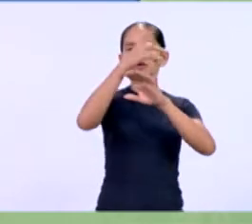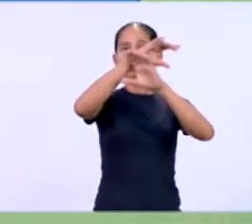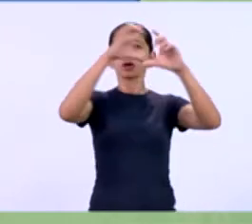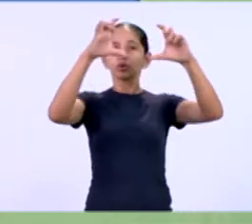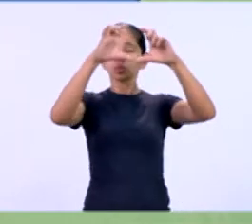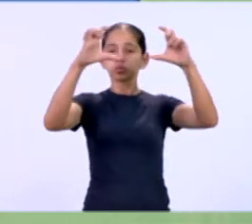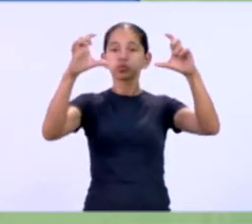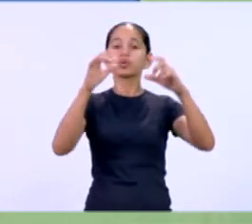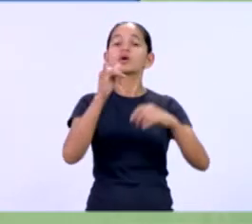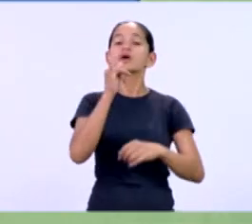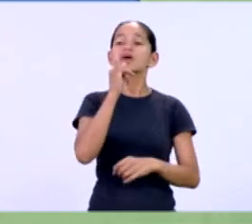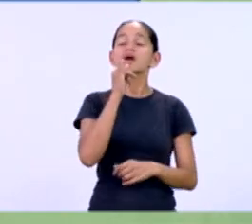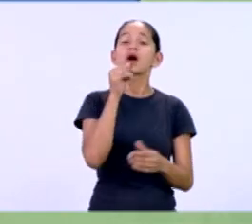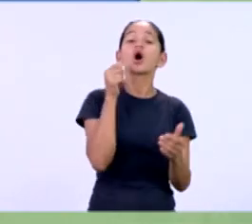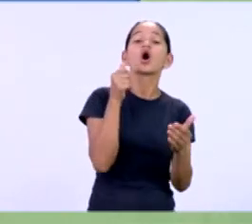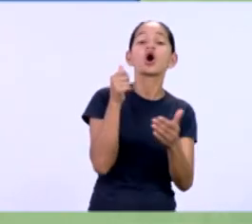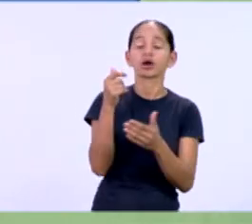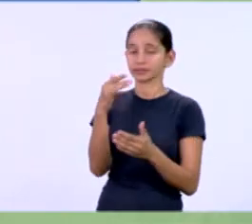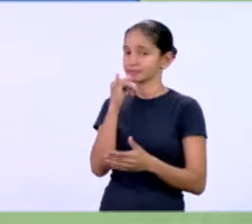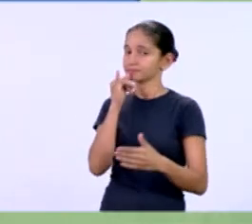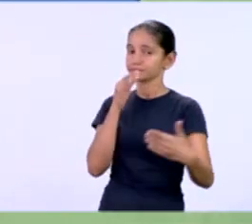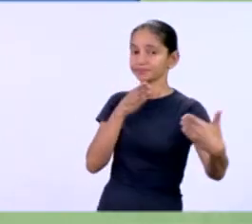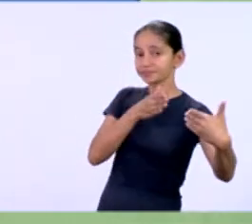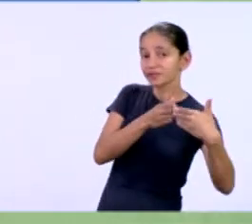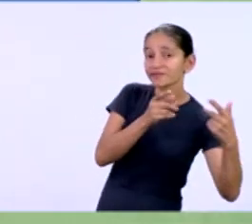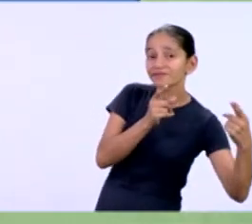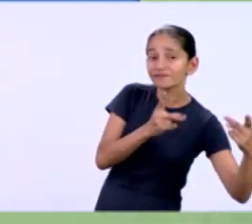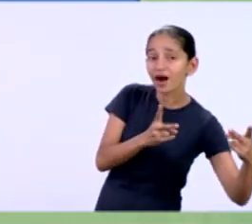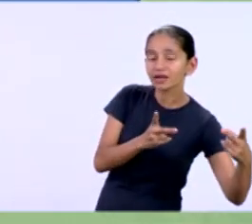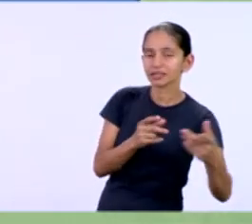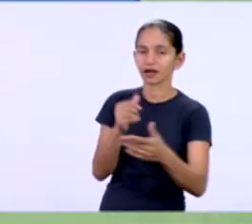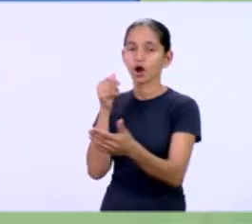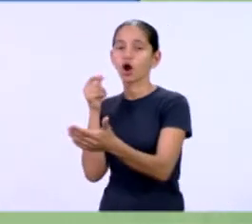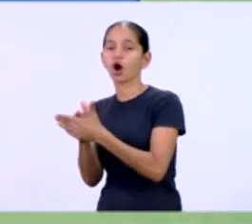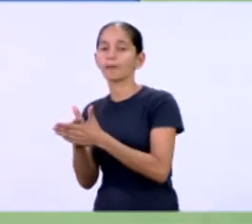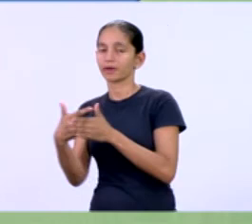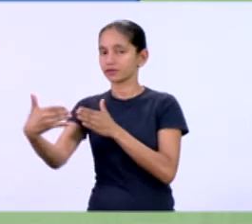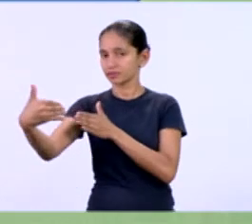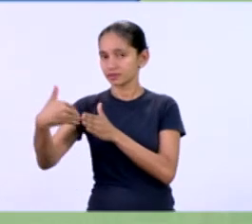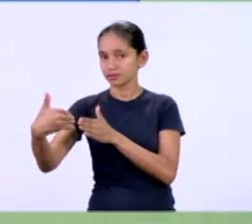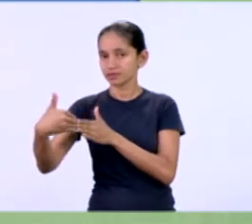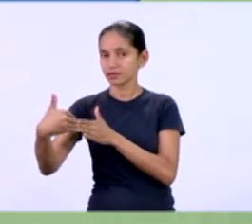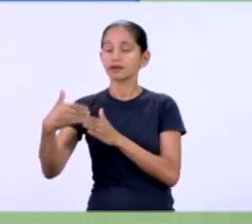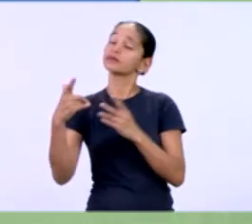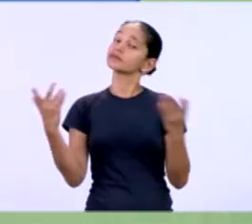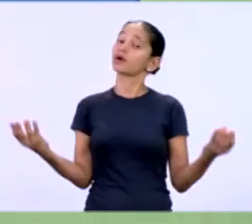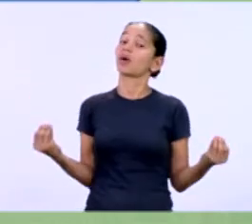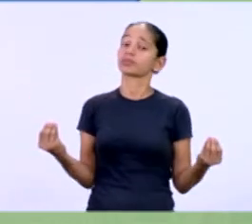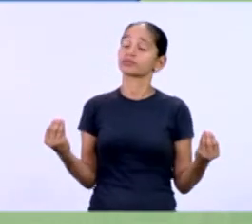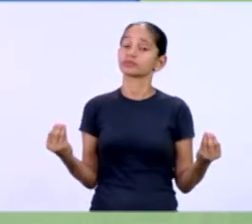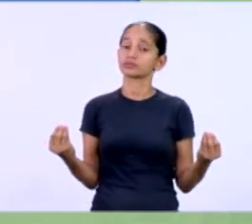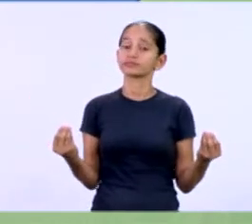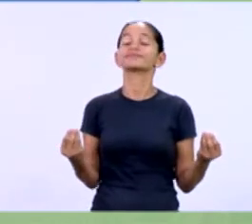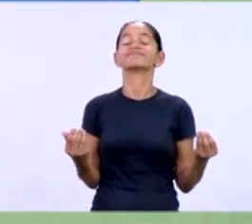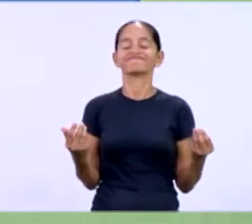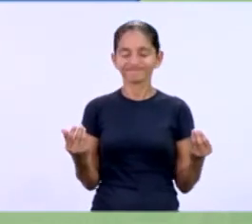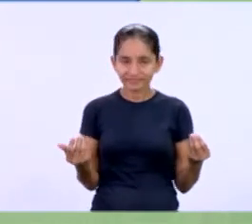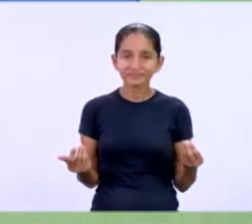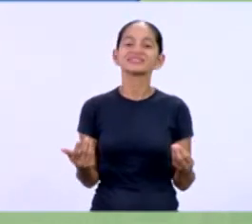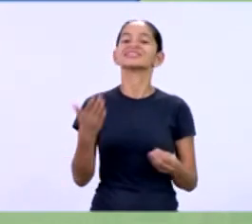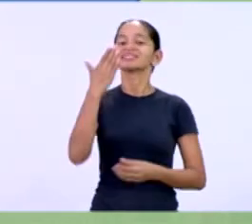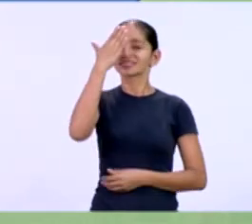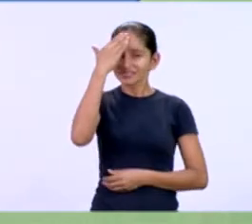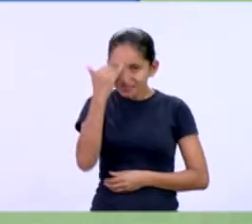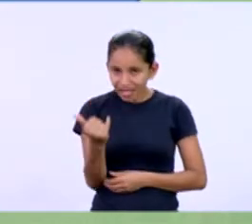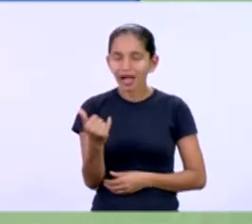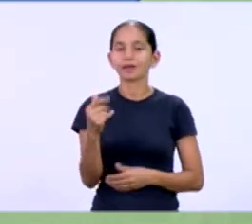a questão das compras. A gente olhar as compras e também a gente sabe